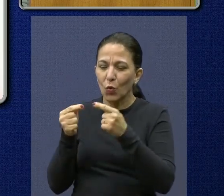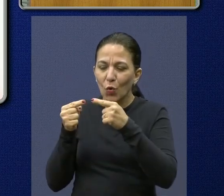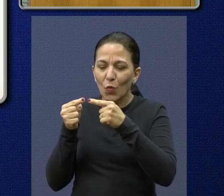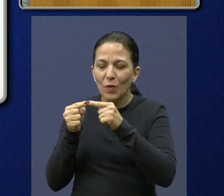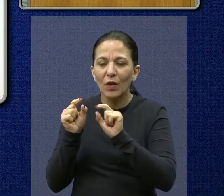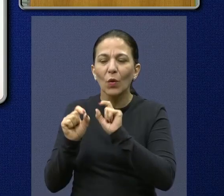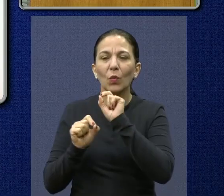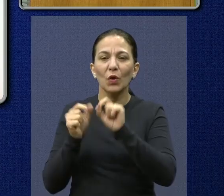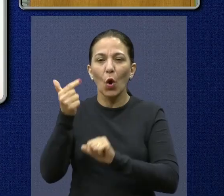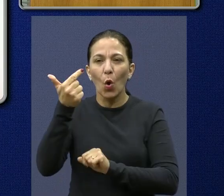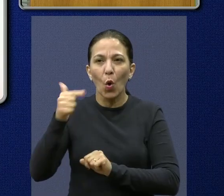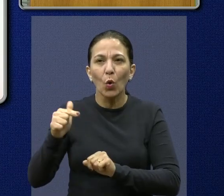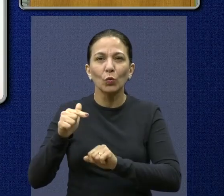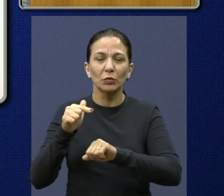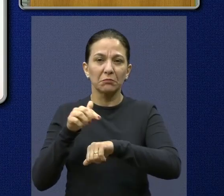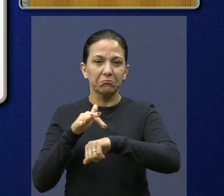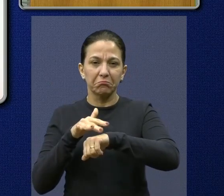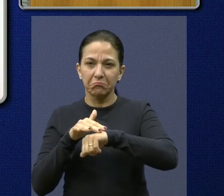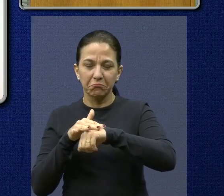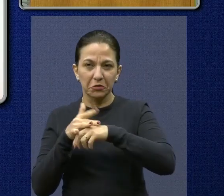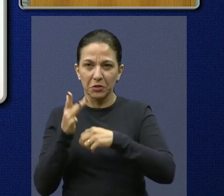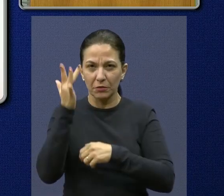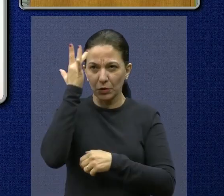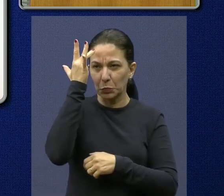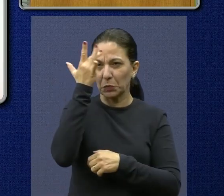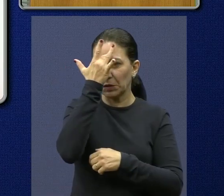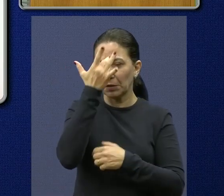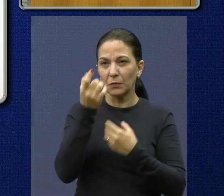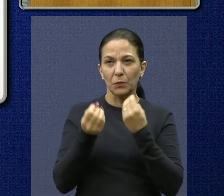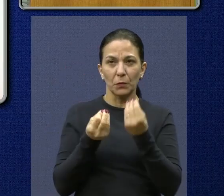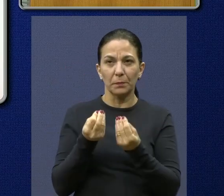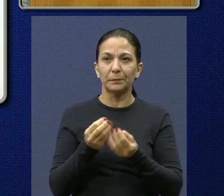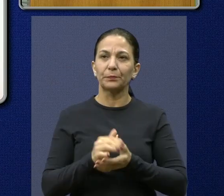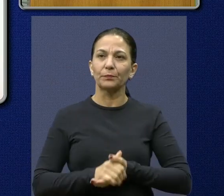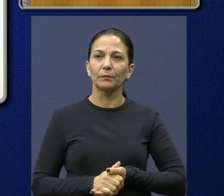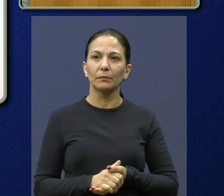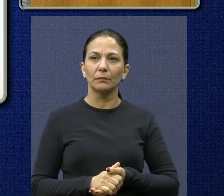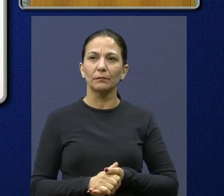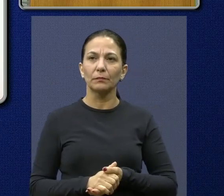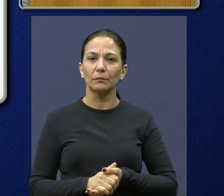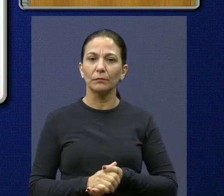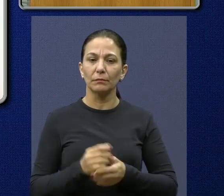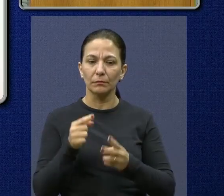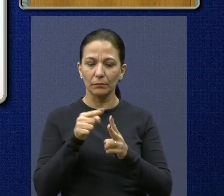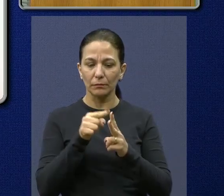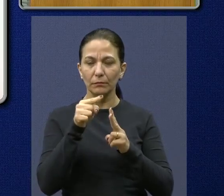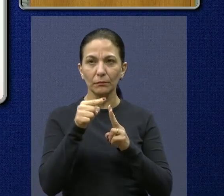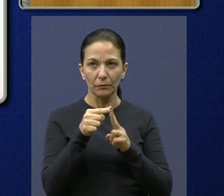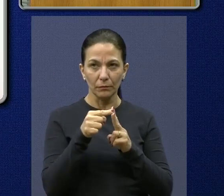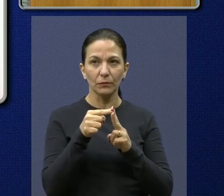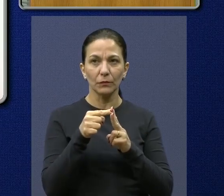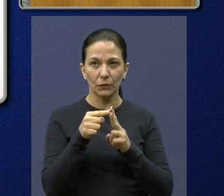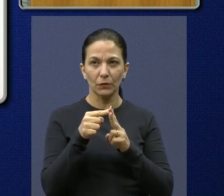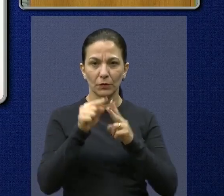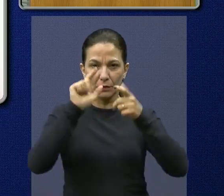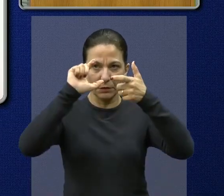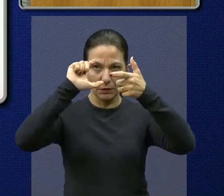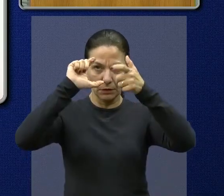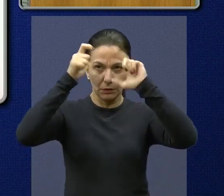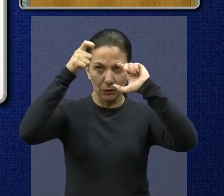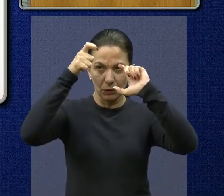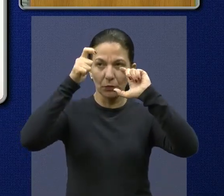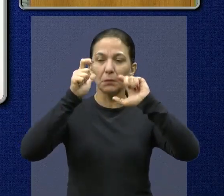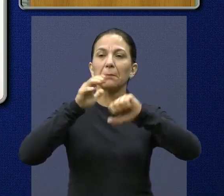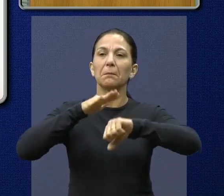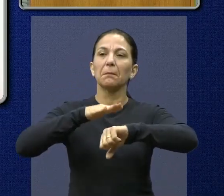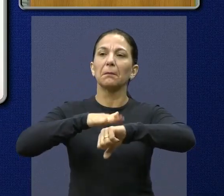Eu posso te dizer com segurança, né, que assim, os dois principais transtornos, dentre tantos outros, mas talvez